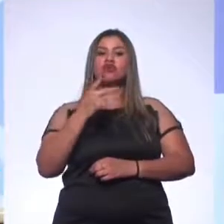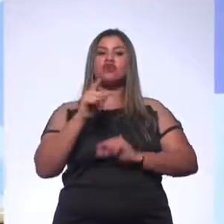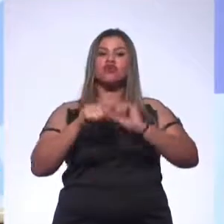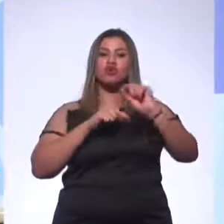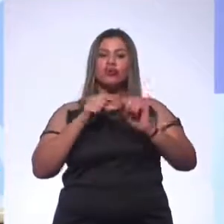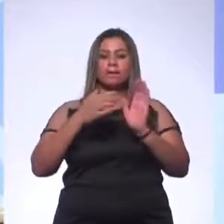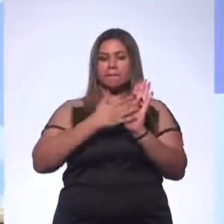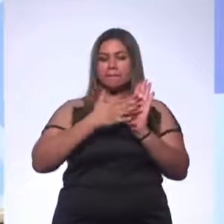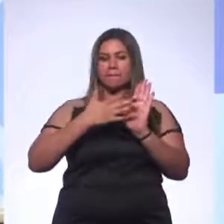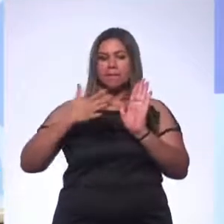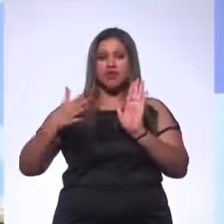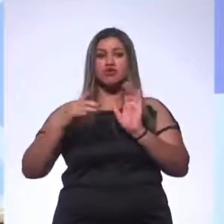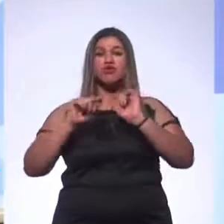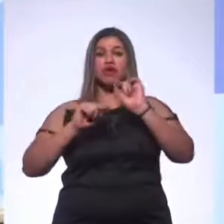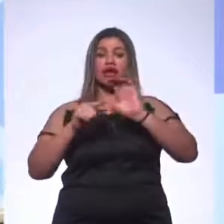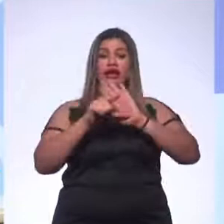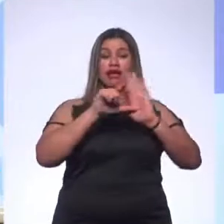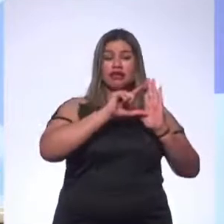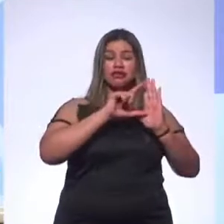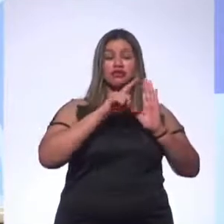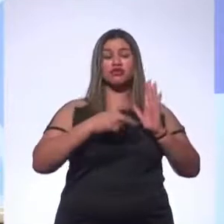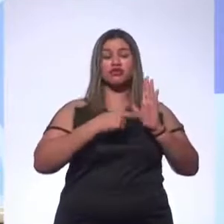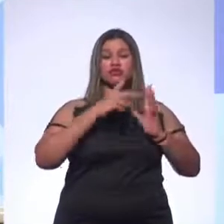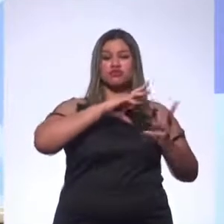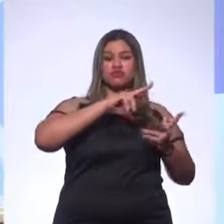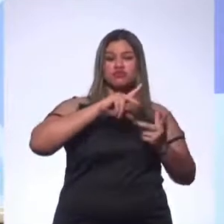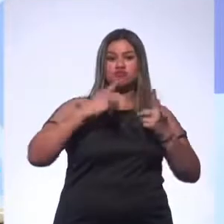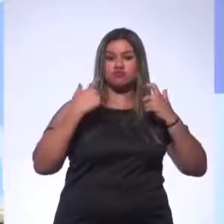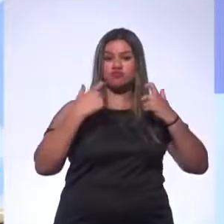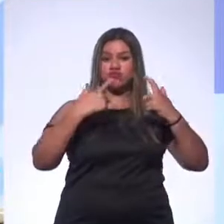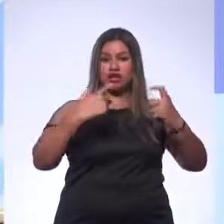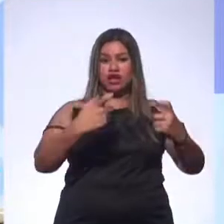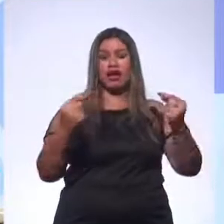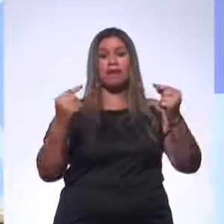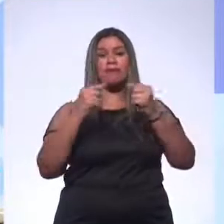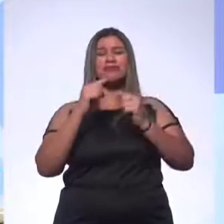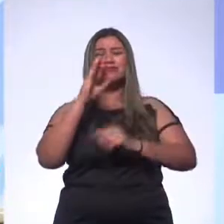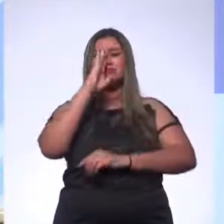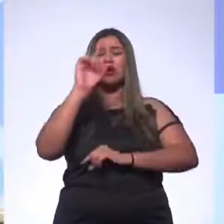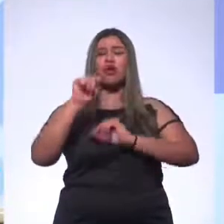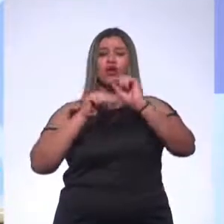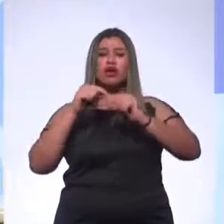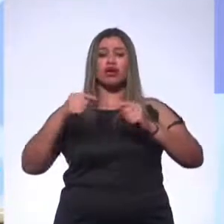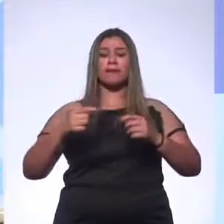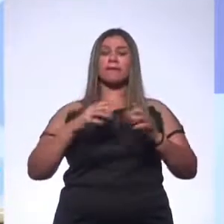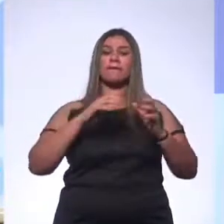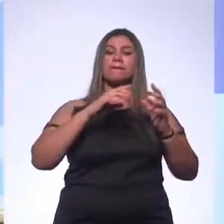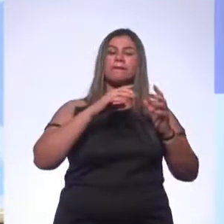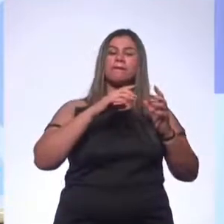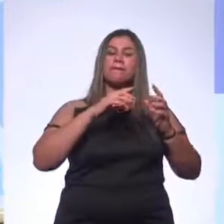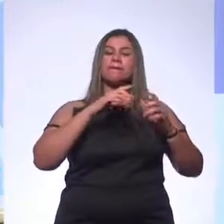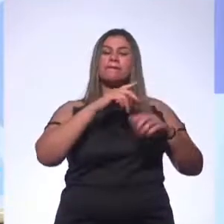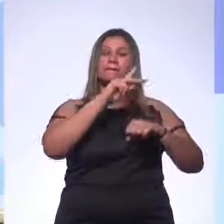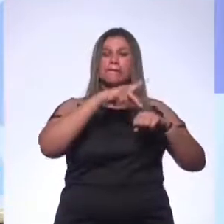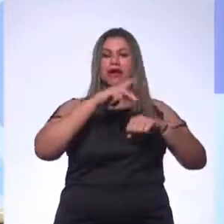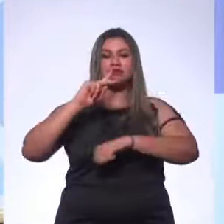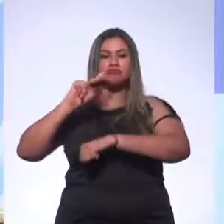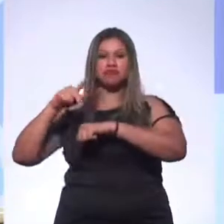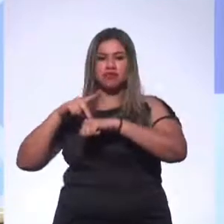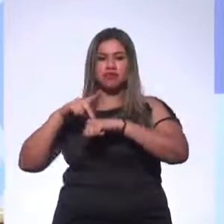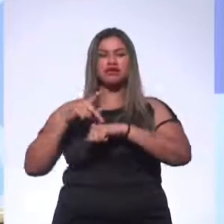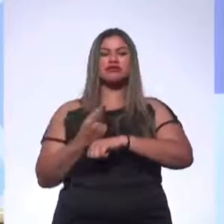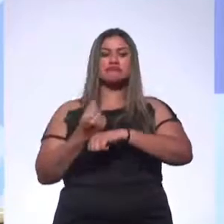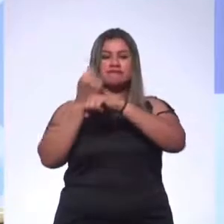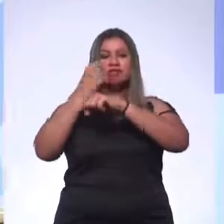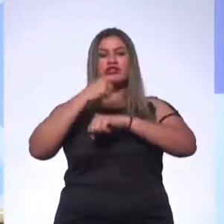período após a Segunda Guerra Mundial, que se caracterizou pela rivalidade entre as duas potências da época dos Estados Unidos,